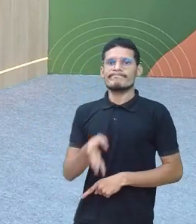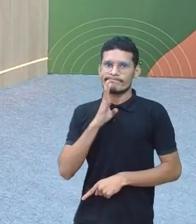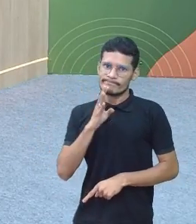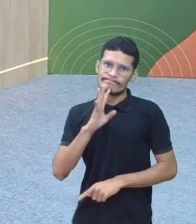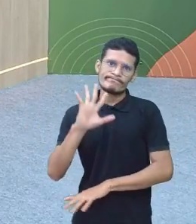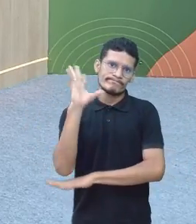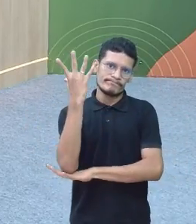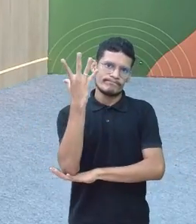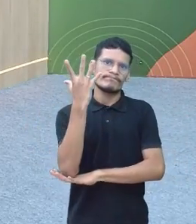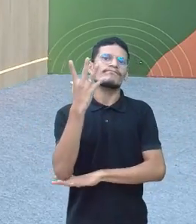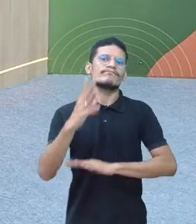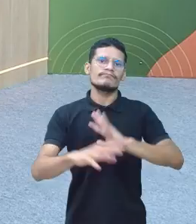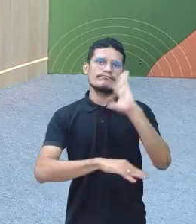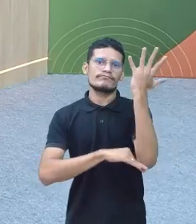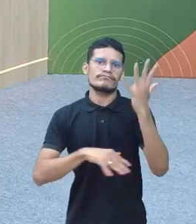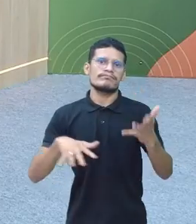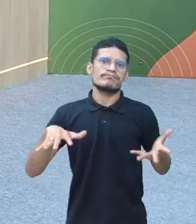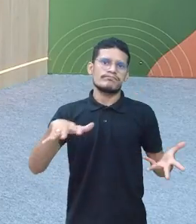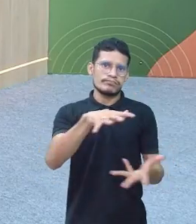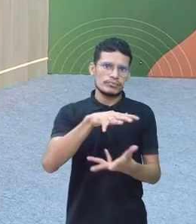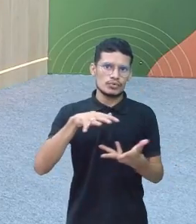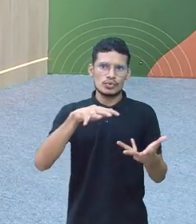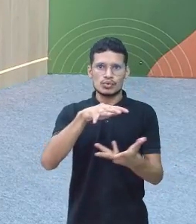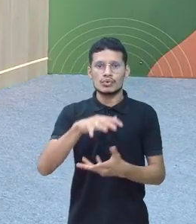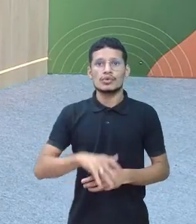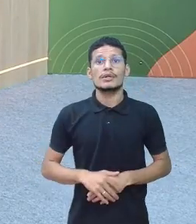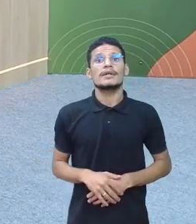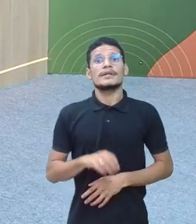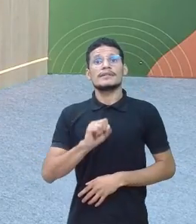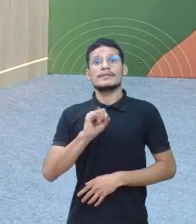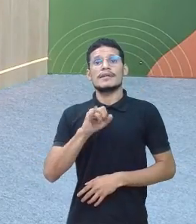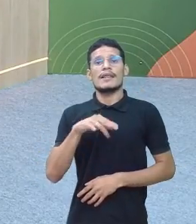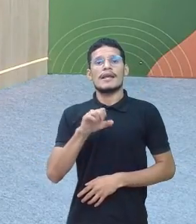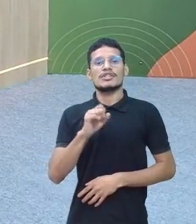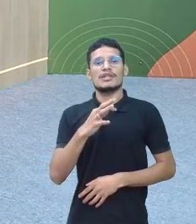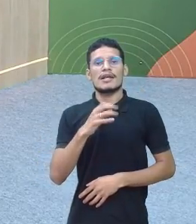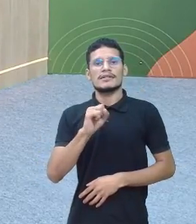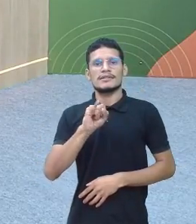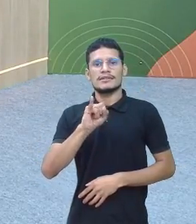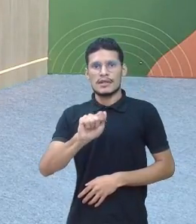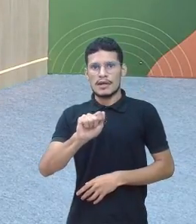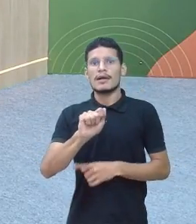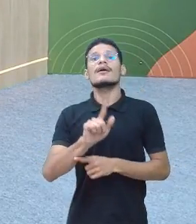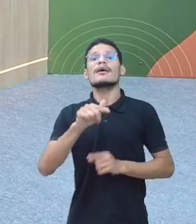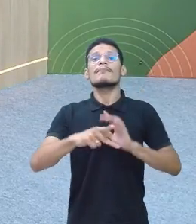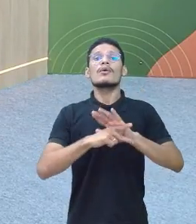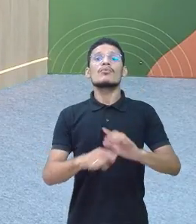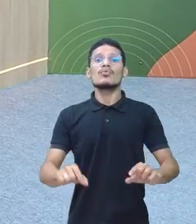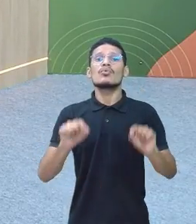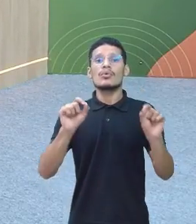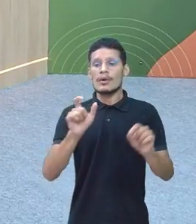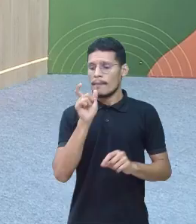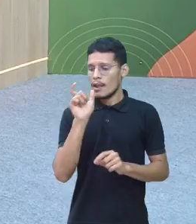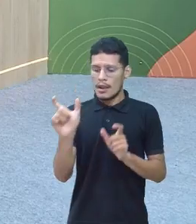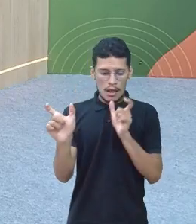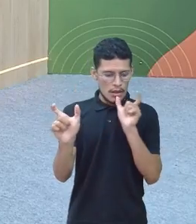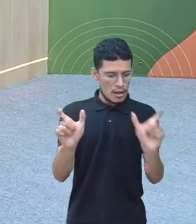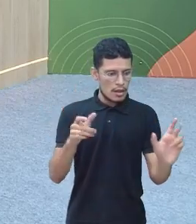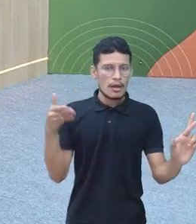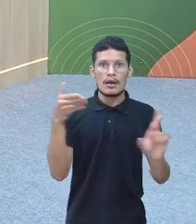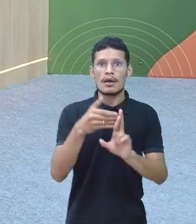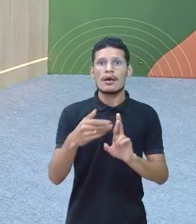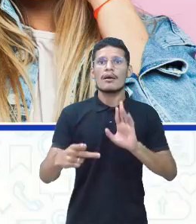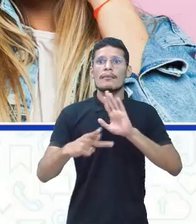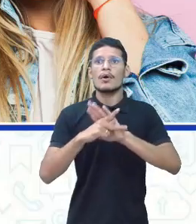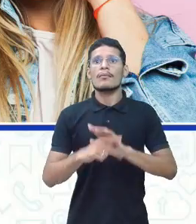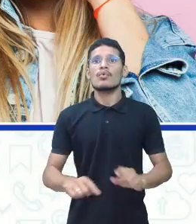da perífrase. E a sinestesia. São palavras que referenciam os sentidos do